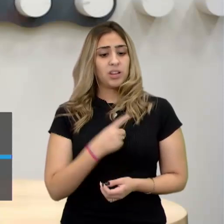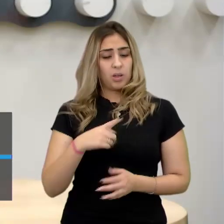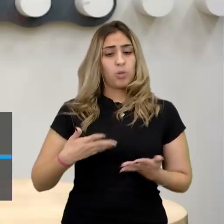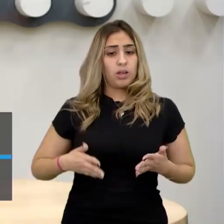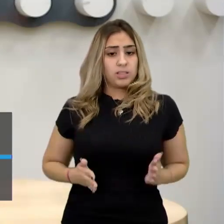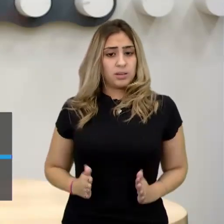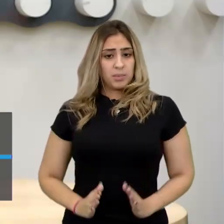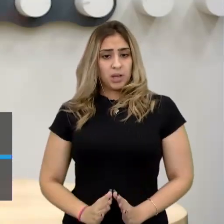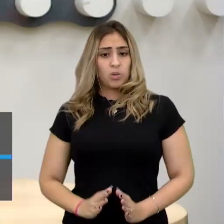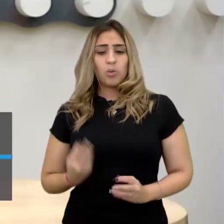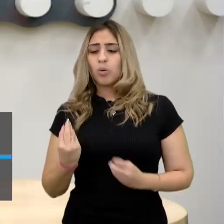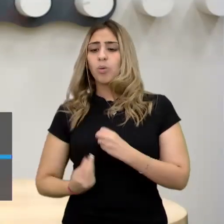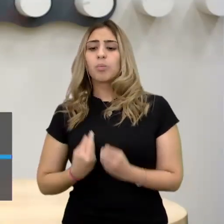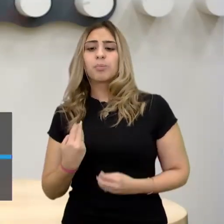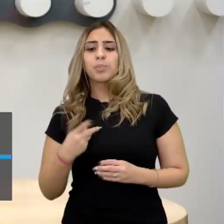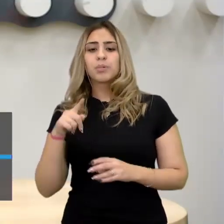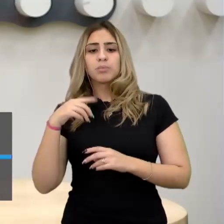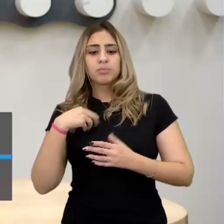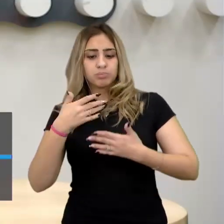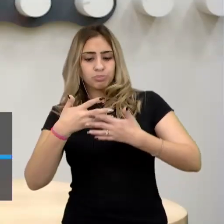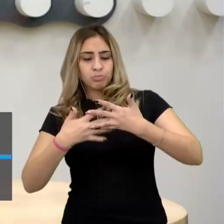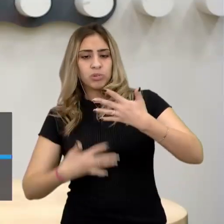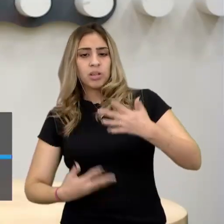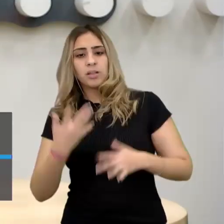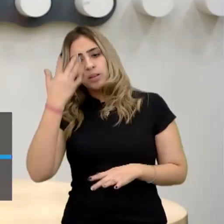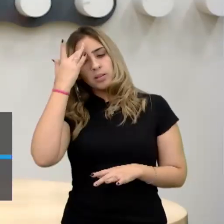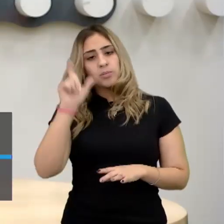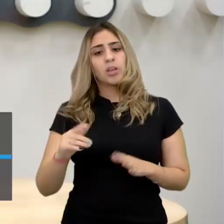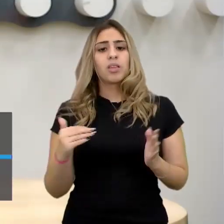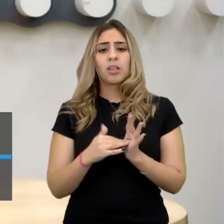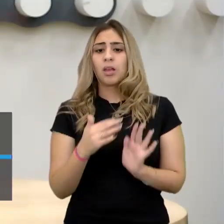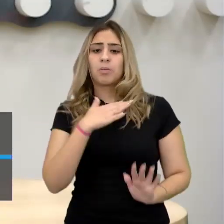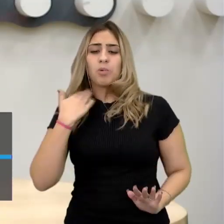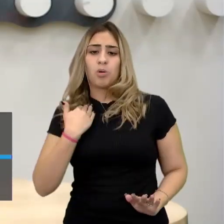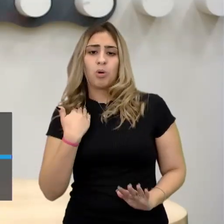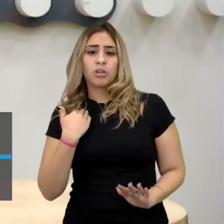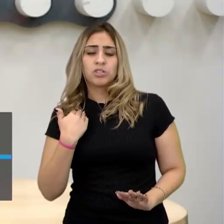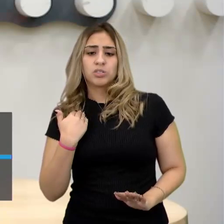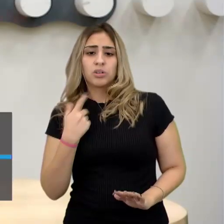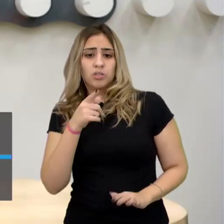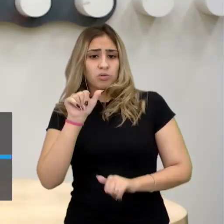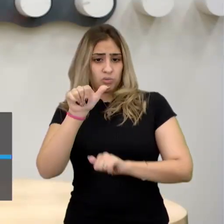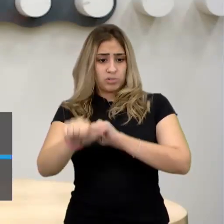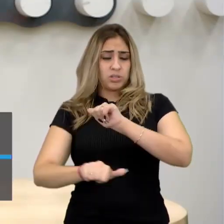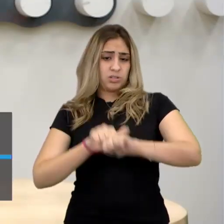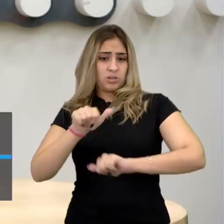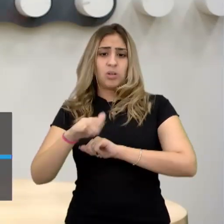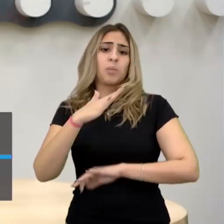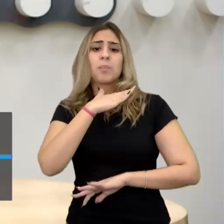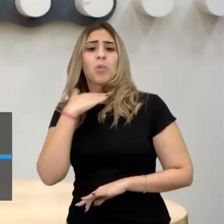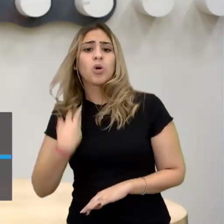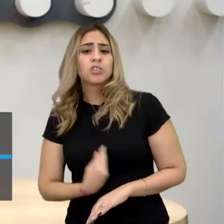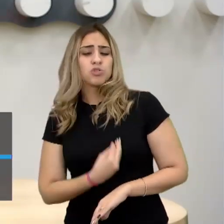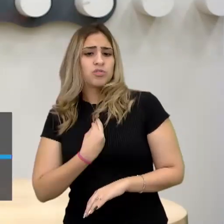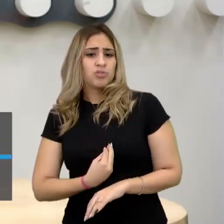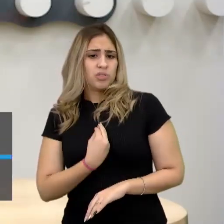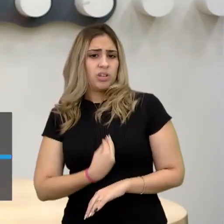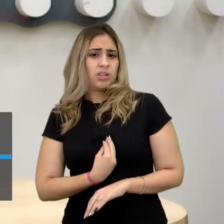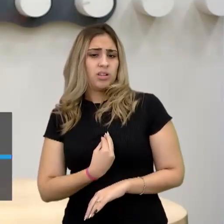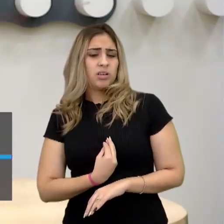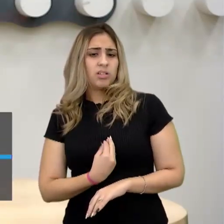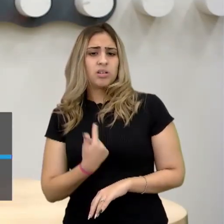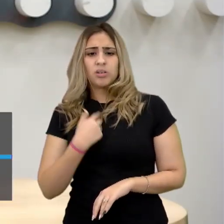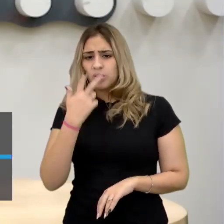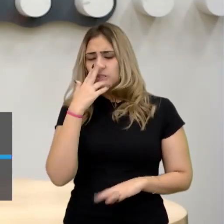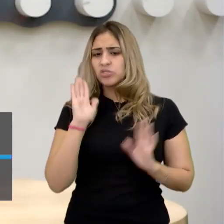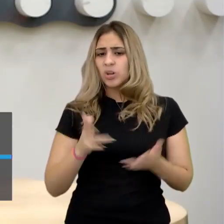é como se fosse a biografia da pessoa até a morte. Exato. Agora, quando você troca morte, vida, severina, eu